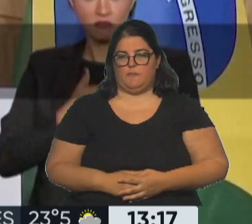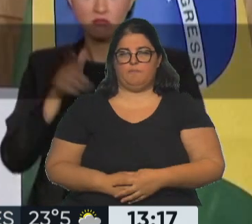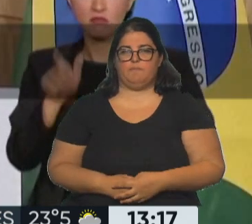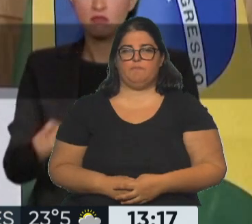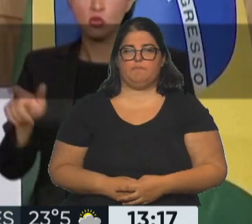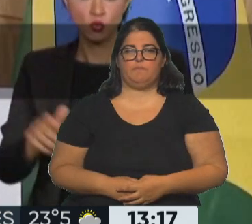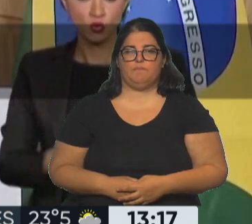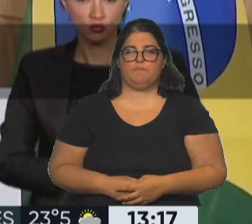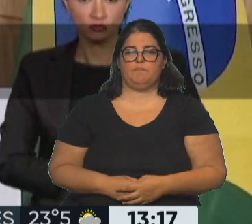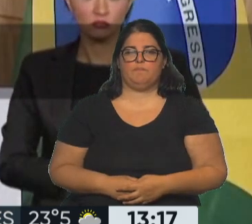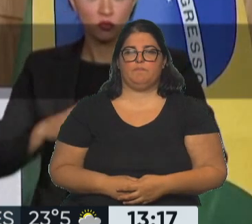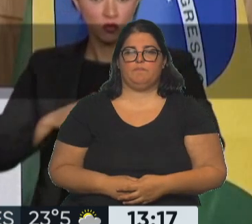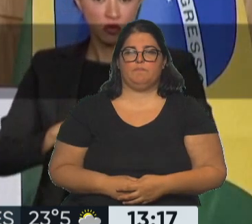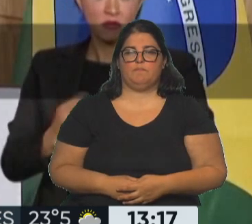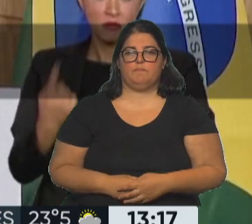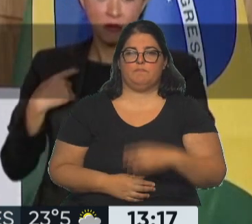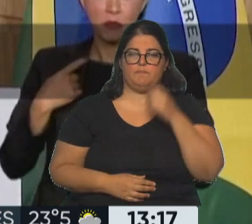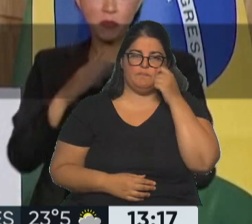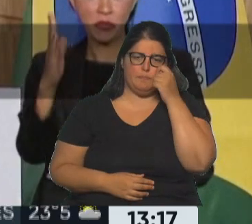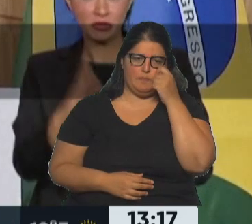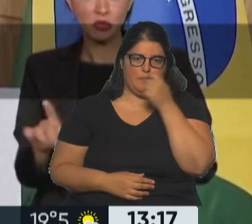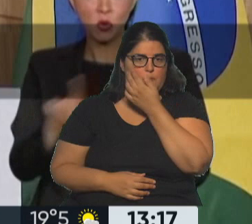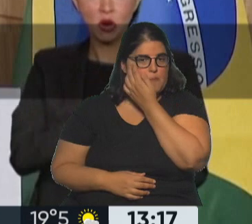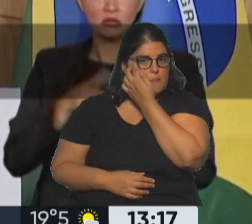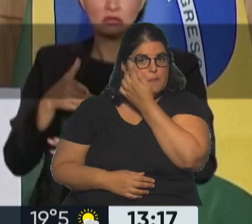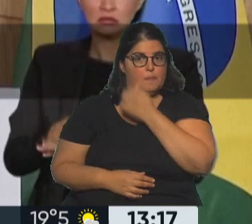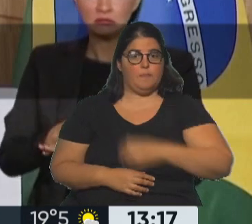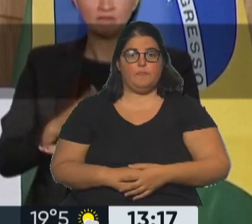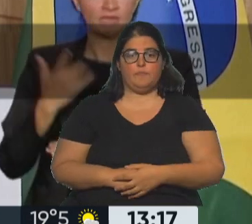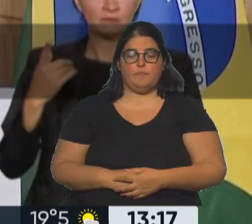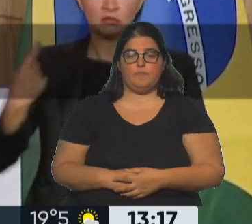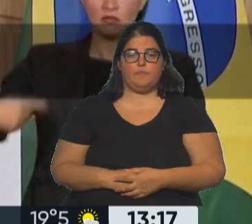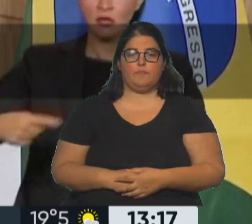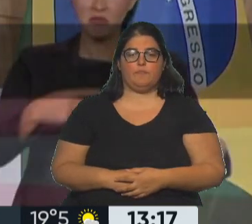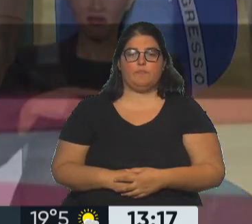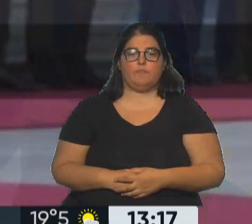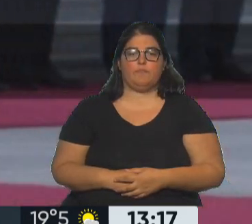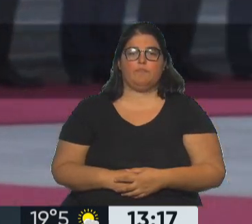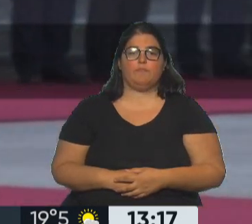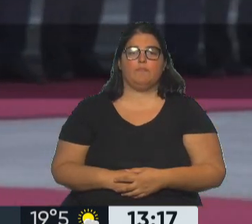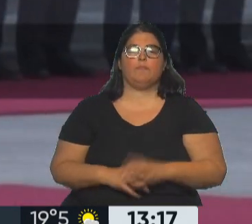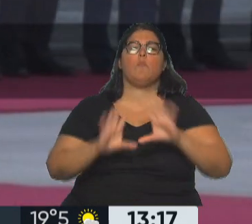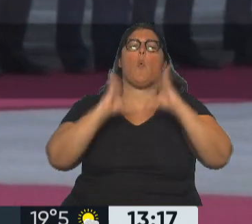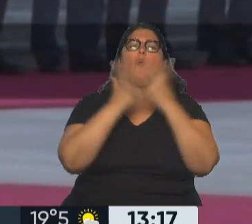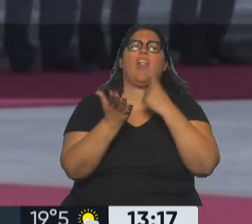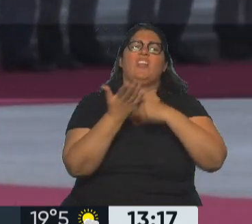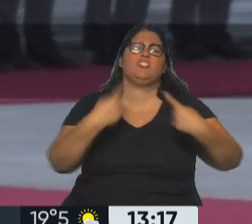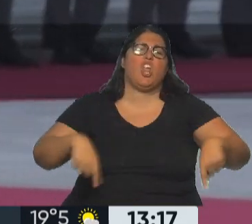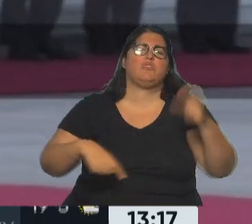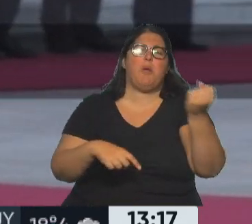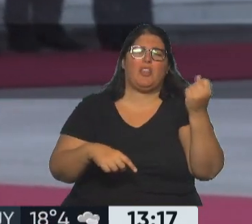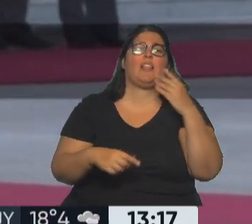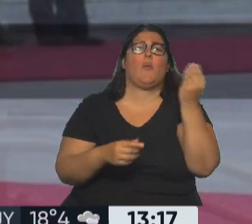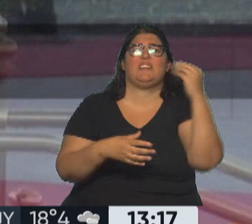O tempo em que o Brasil esteve ausente das grandes decisões mundiais ficou no passado. Estamos de volta ao